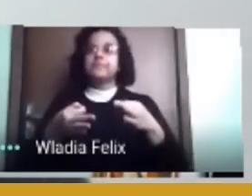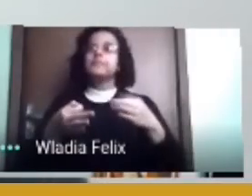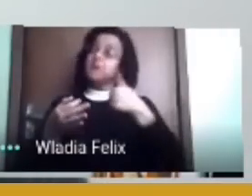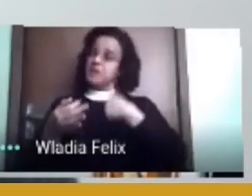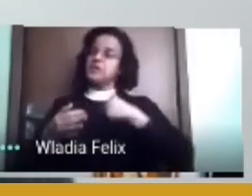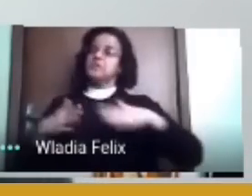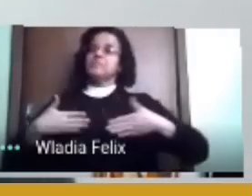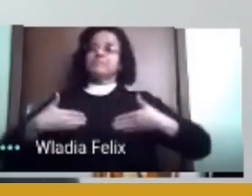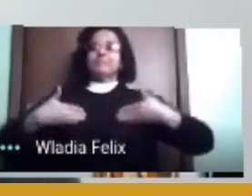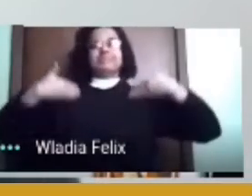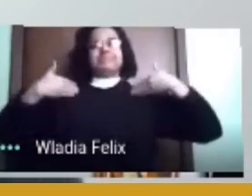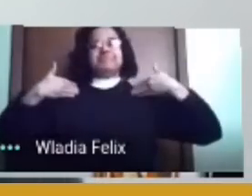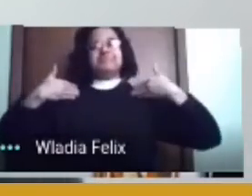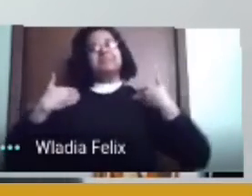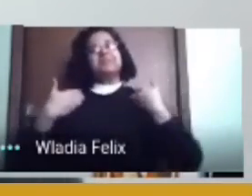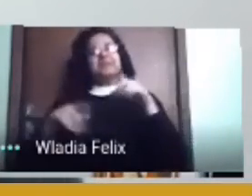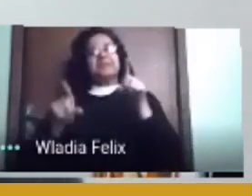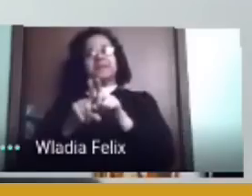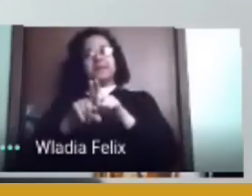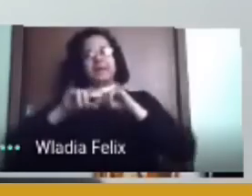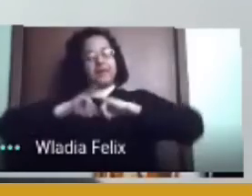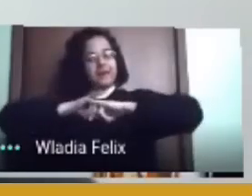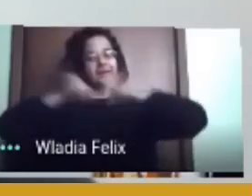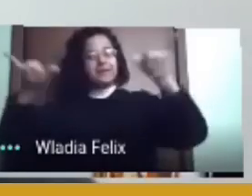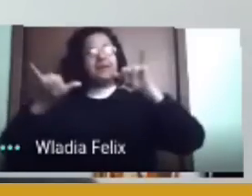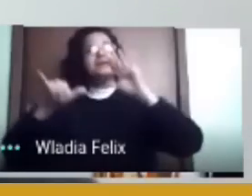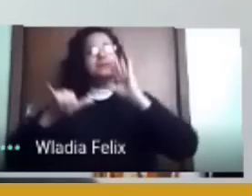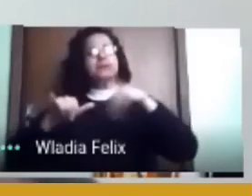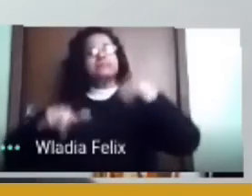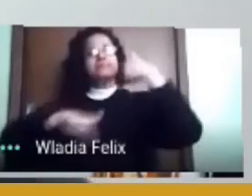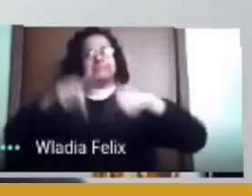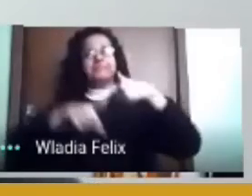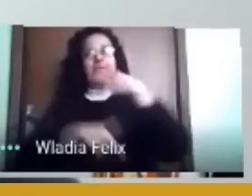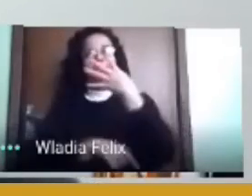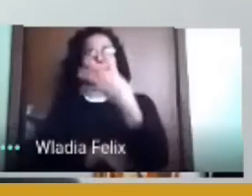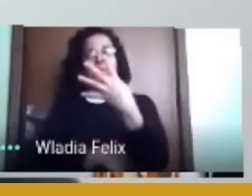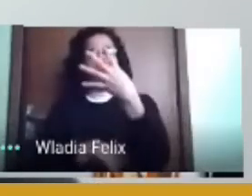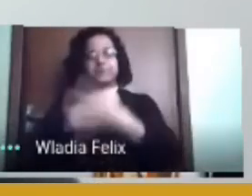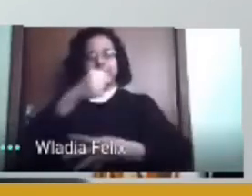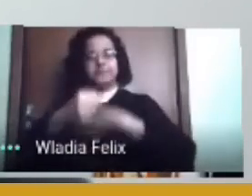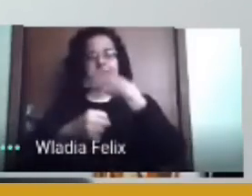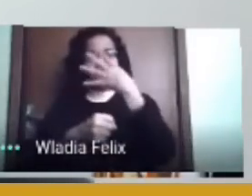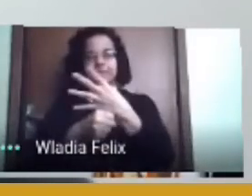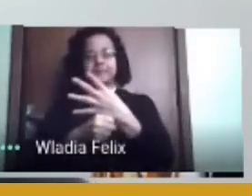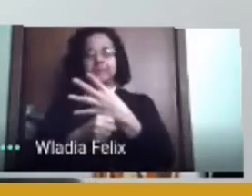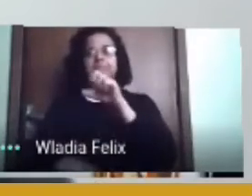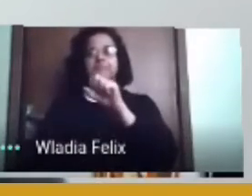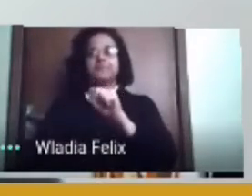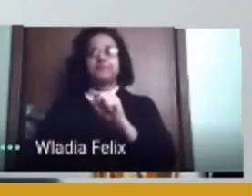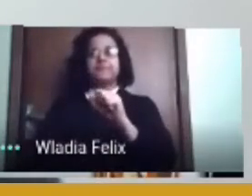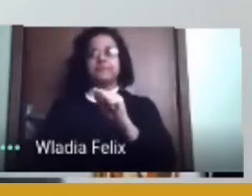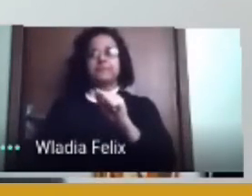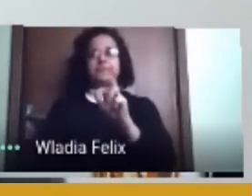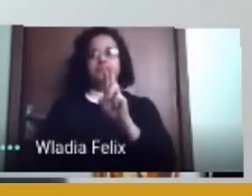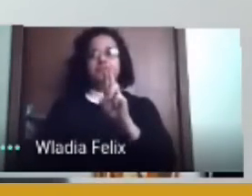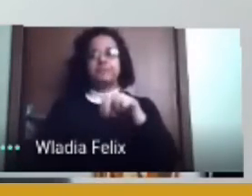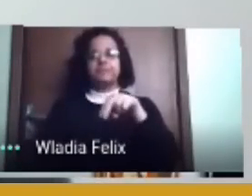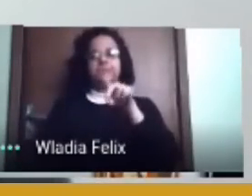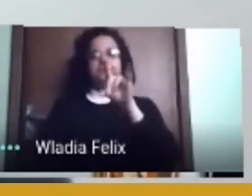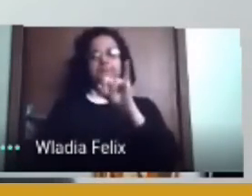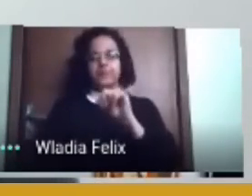durante 4 anos no município de Sarandi, durante o tempo que a Adriana Palmieri foi secretária de Educação naquele